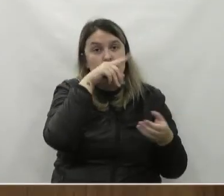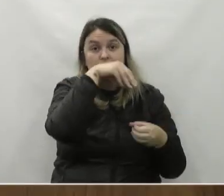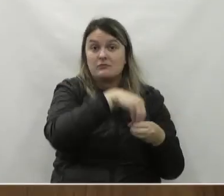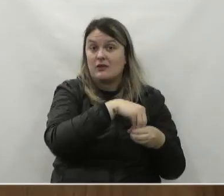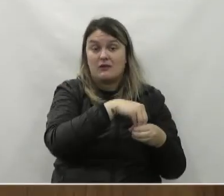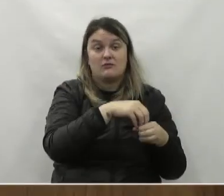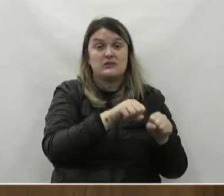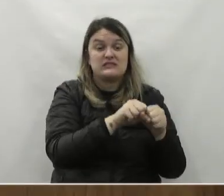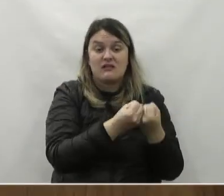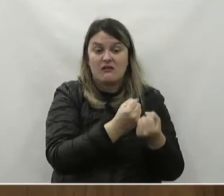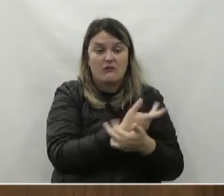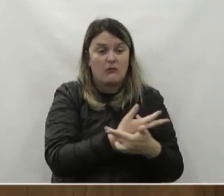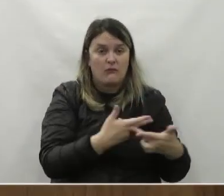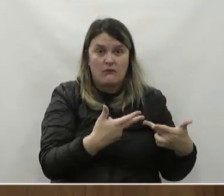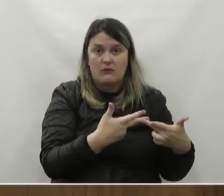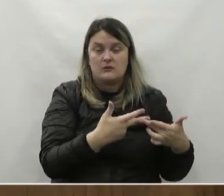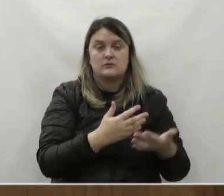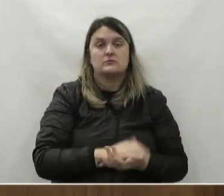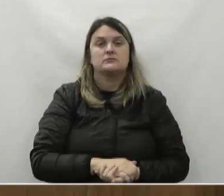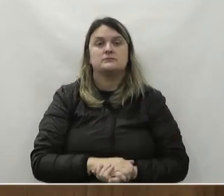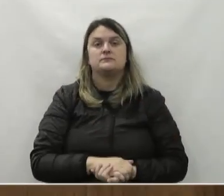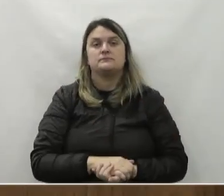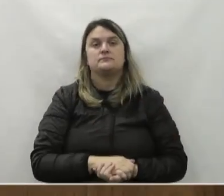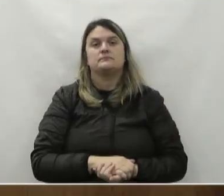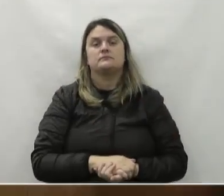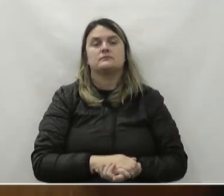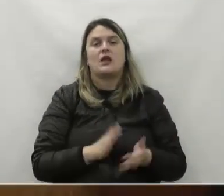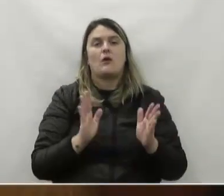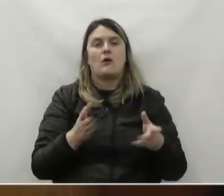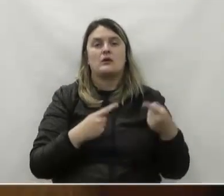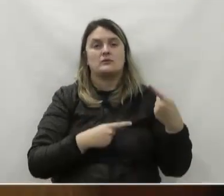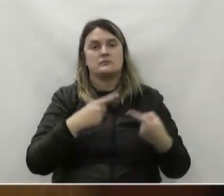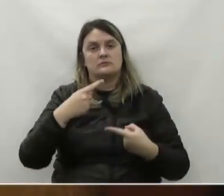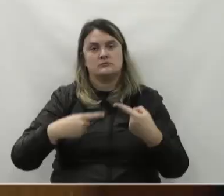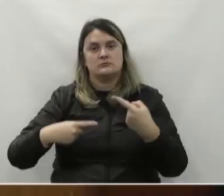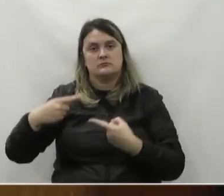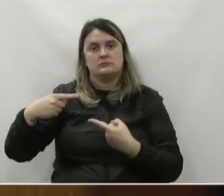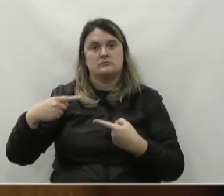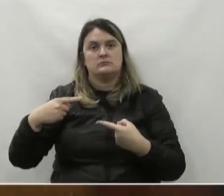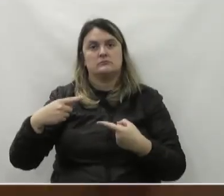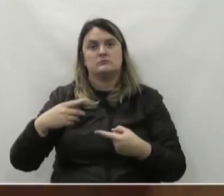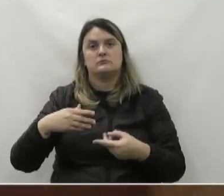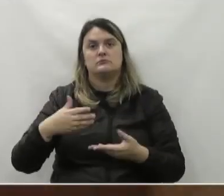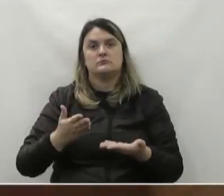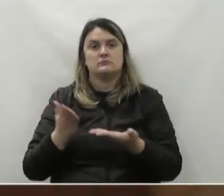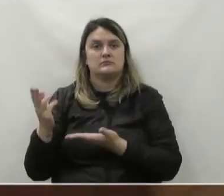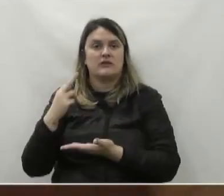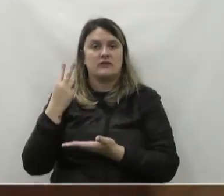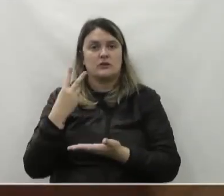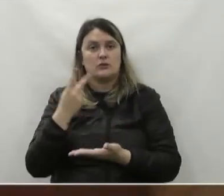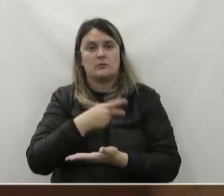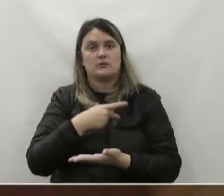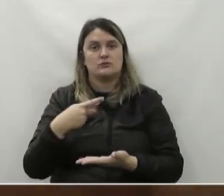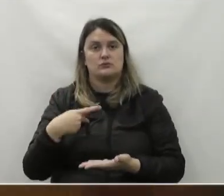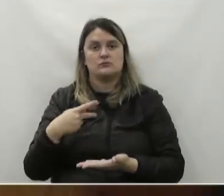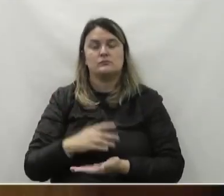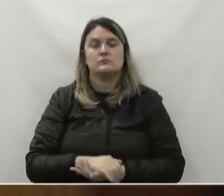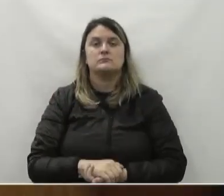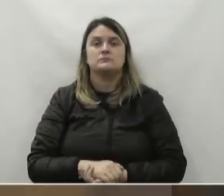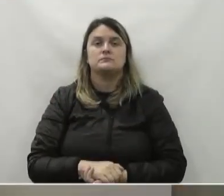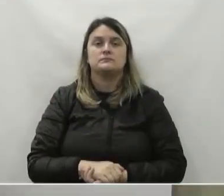dos equipamentos e da estrutura física do local. Em discussão? Com a palavra a vereadora Pastora